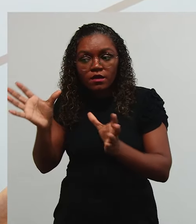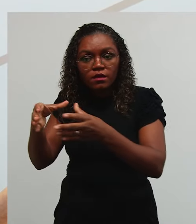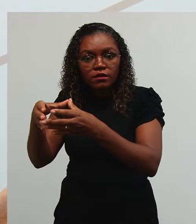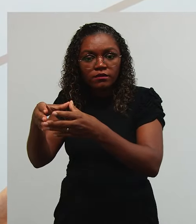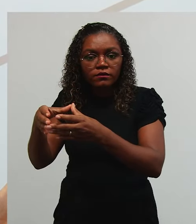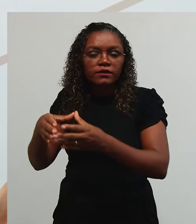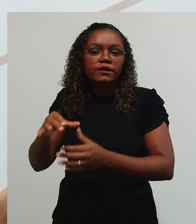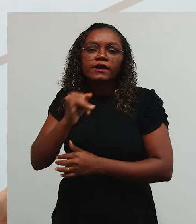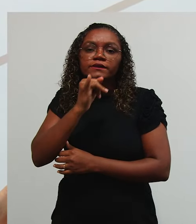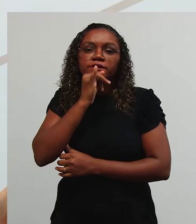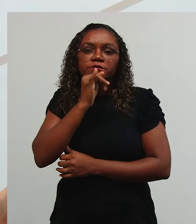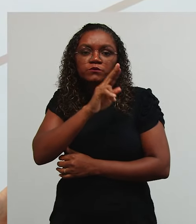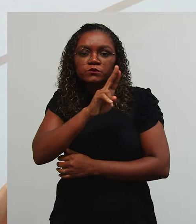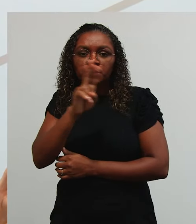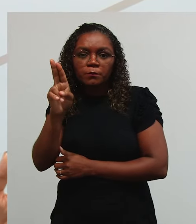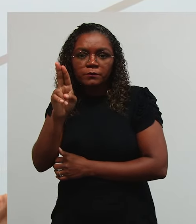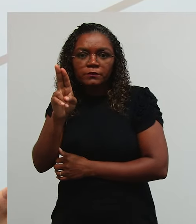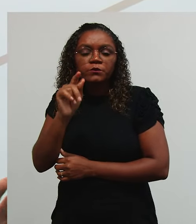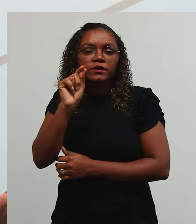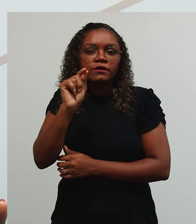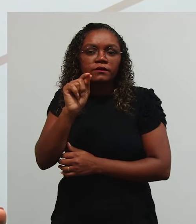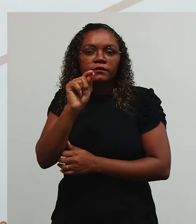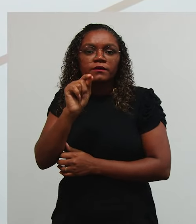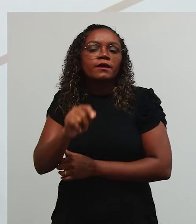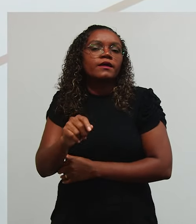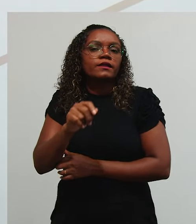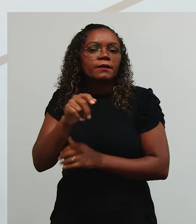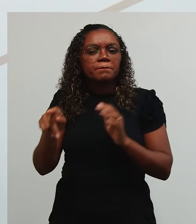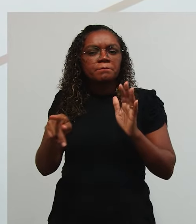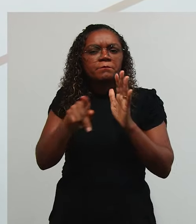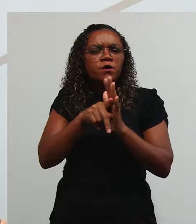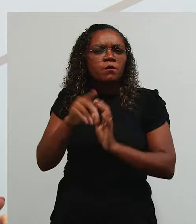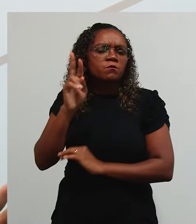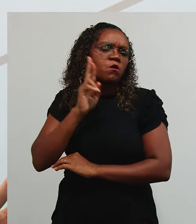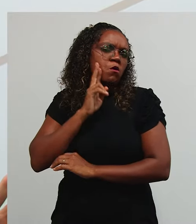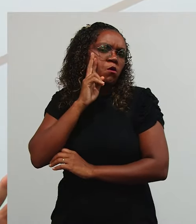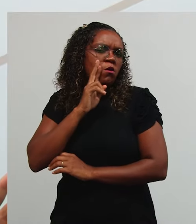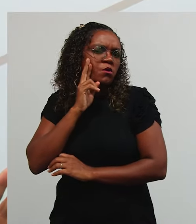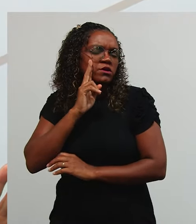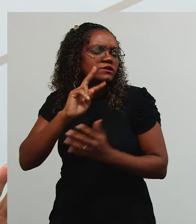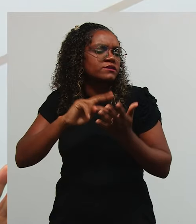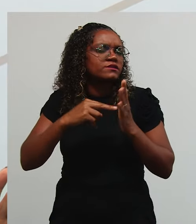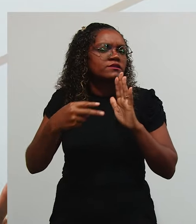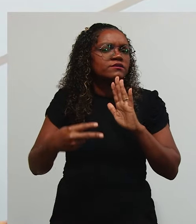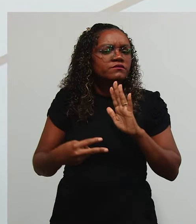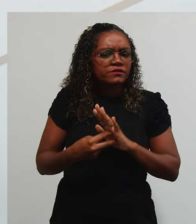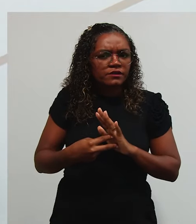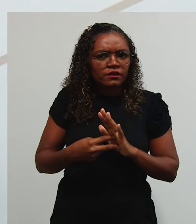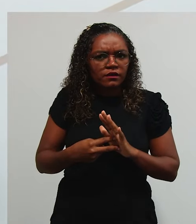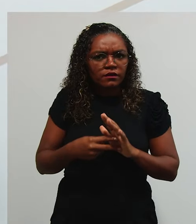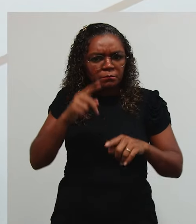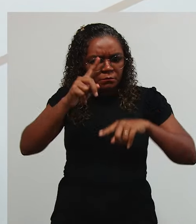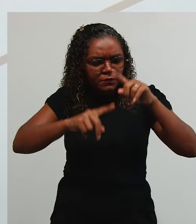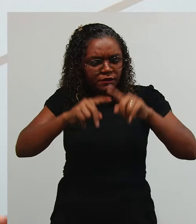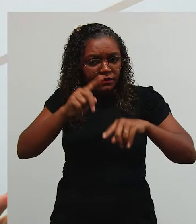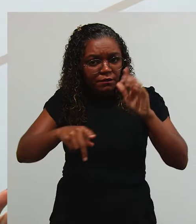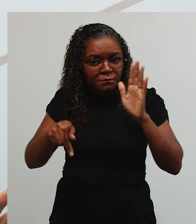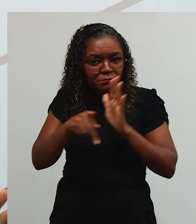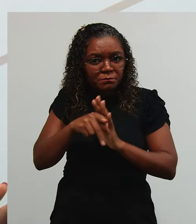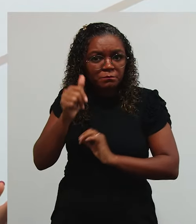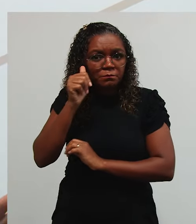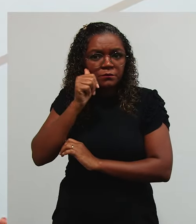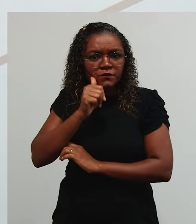neles incidem a chamada Pink Tex o que que é isso eh taxação cor de-rosa O que que significa significa que